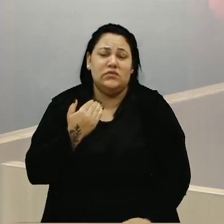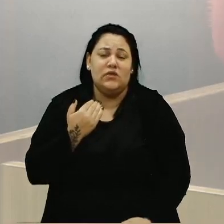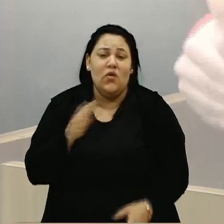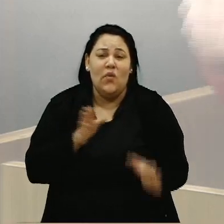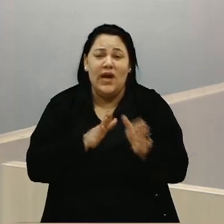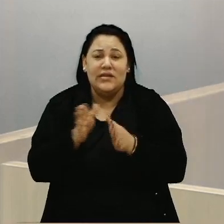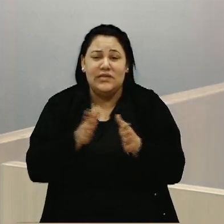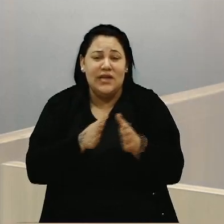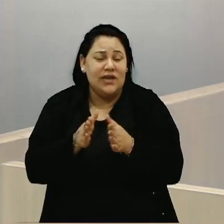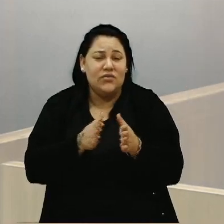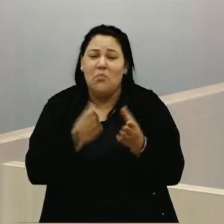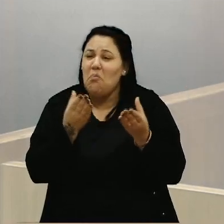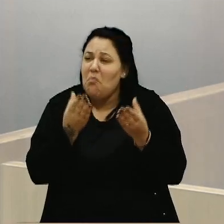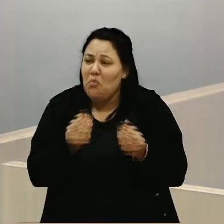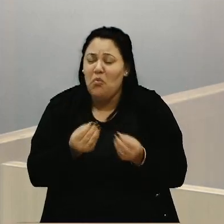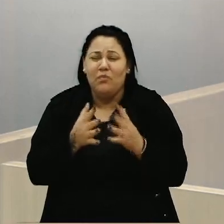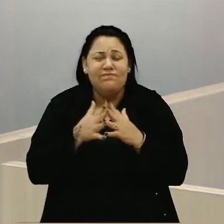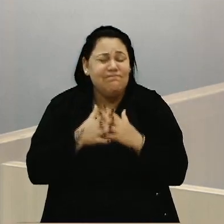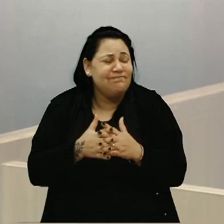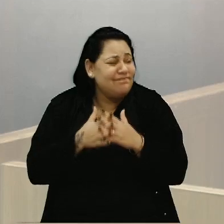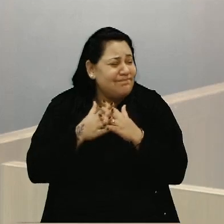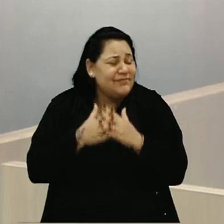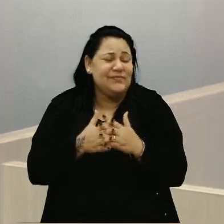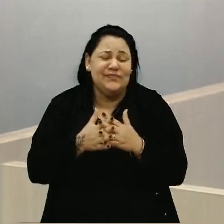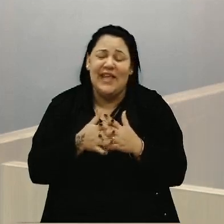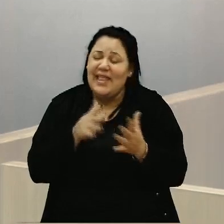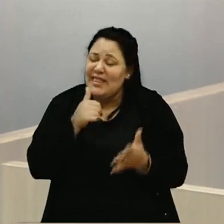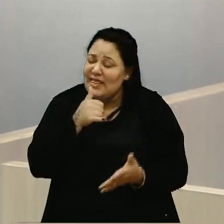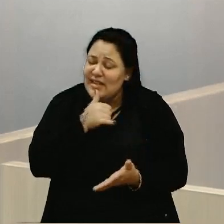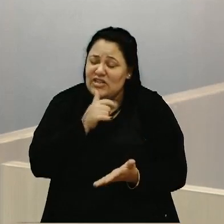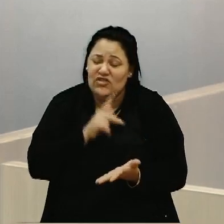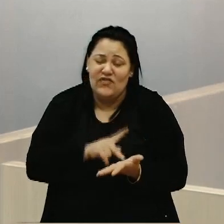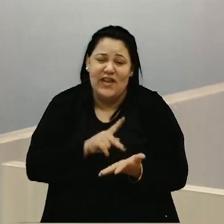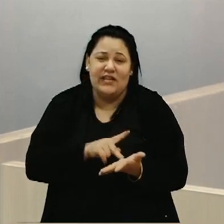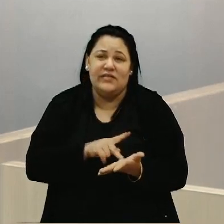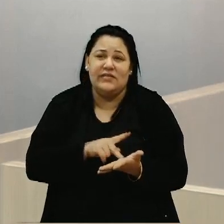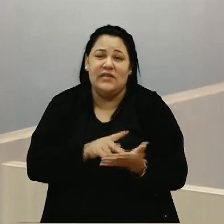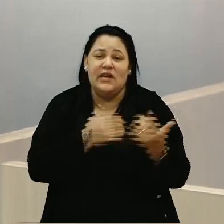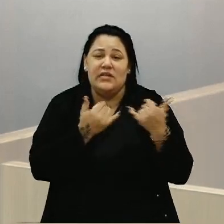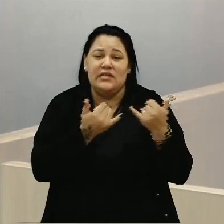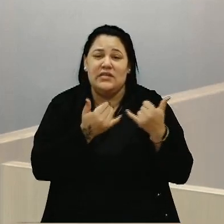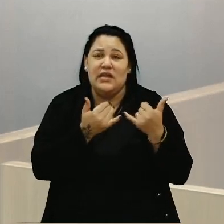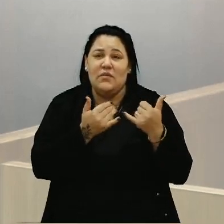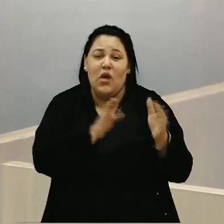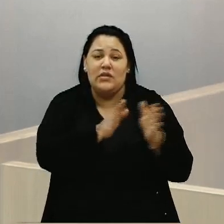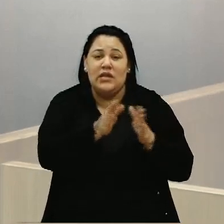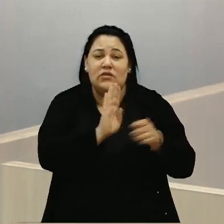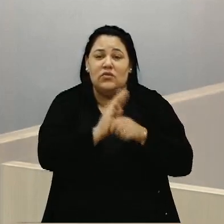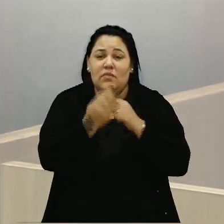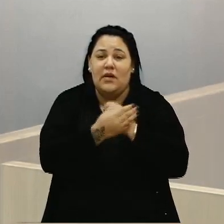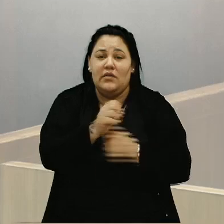extremamente complicado. Olha, é lamentável. Exemplo, o acesso lá do bairro Serrano.